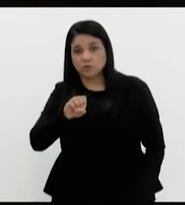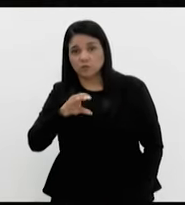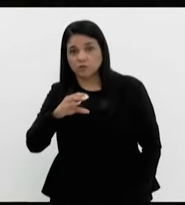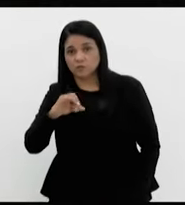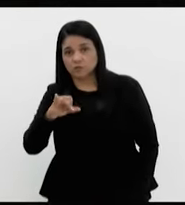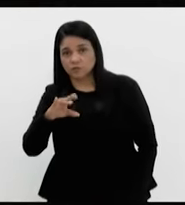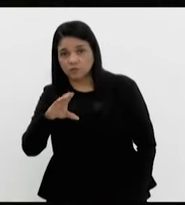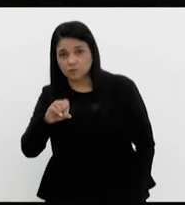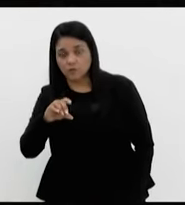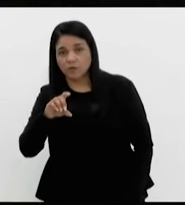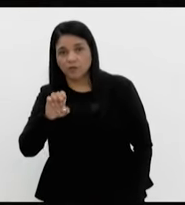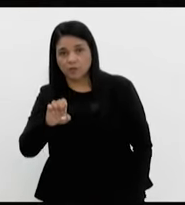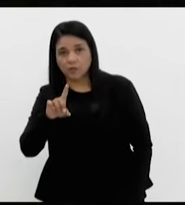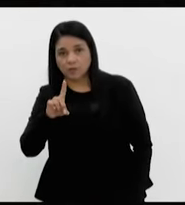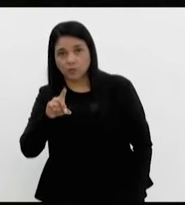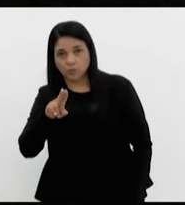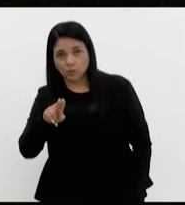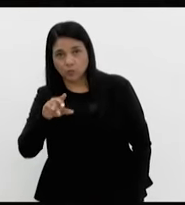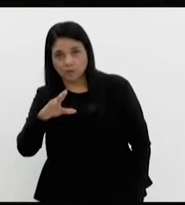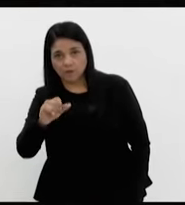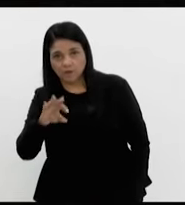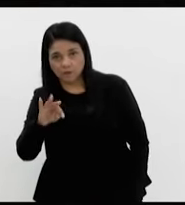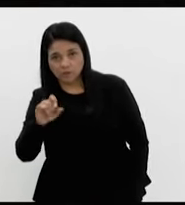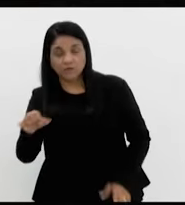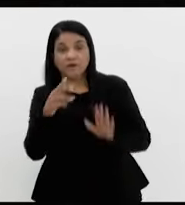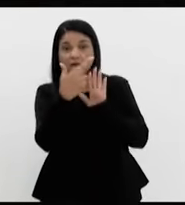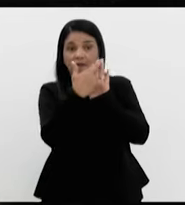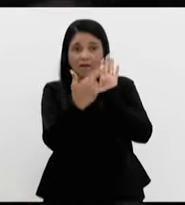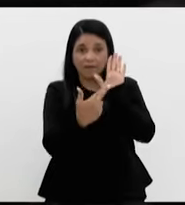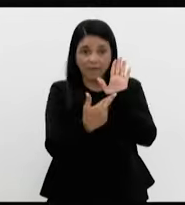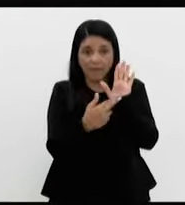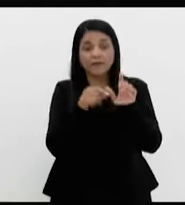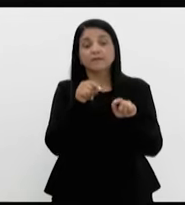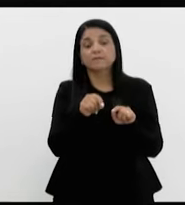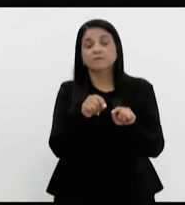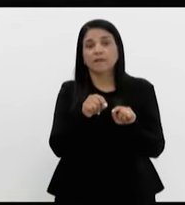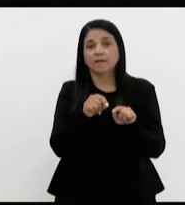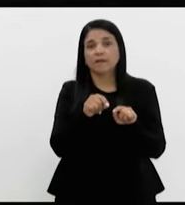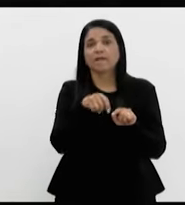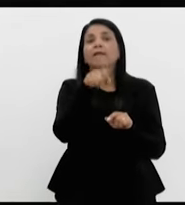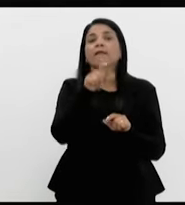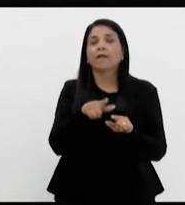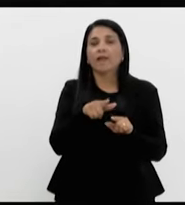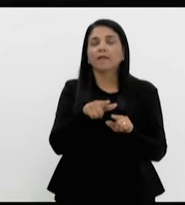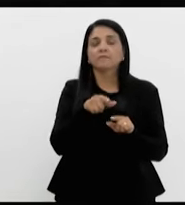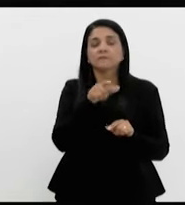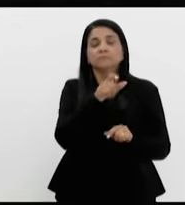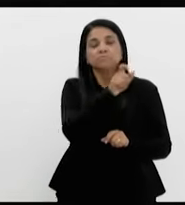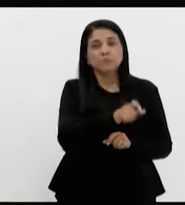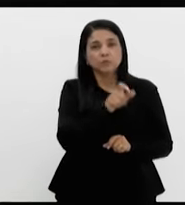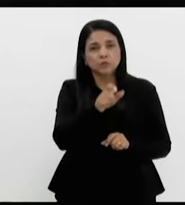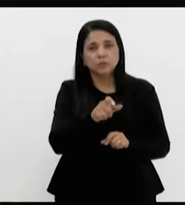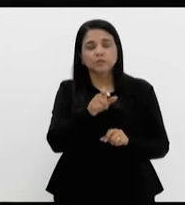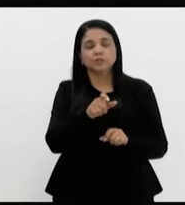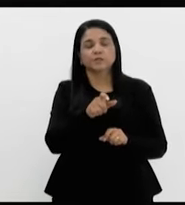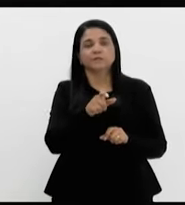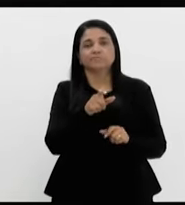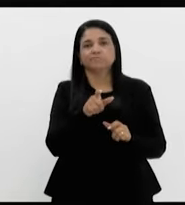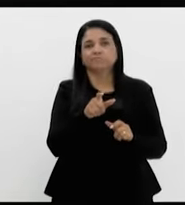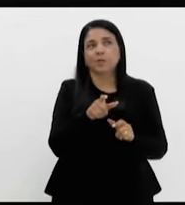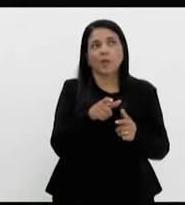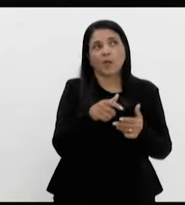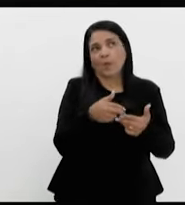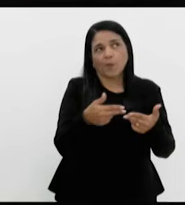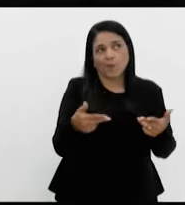destinadas, em regra, para aqueles que cometeram atos infracionais menos graves.